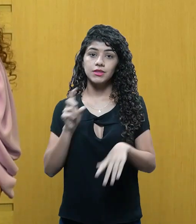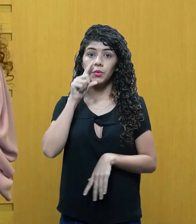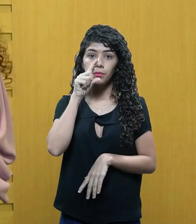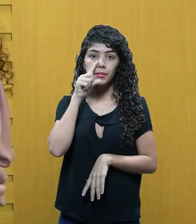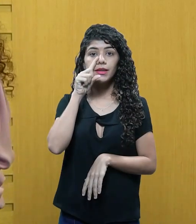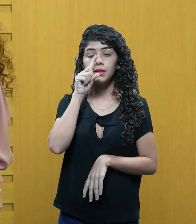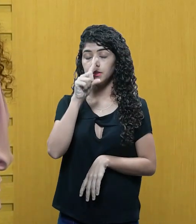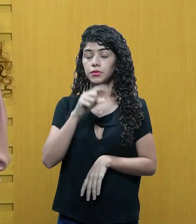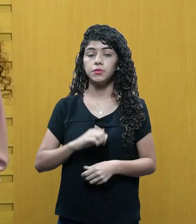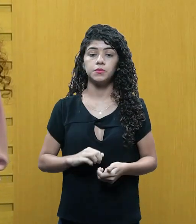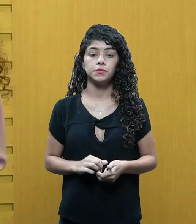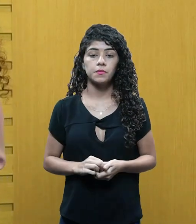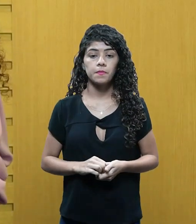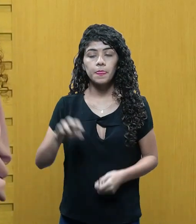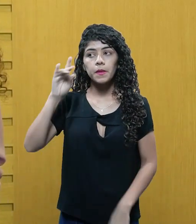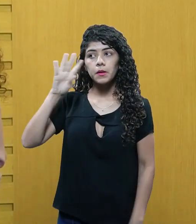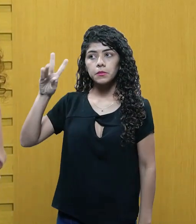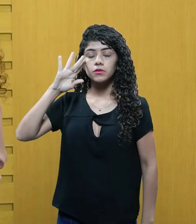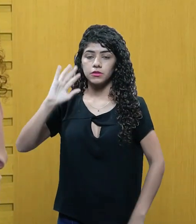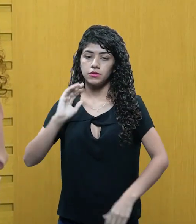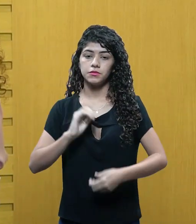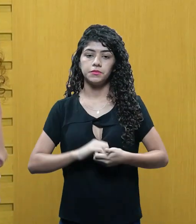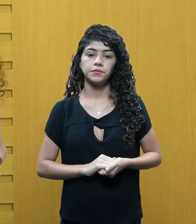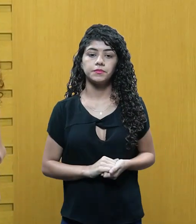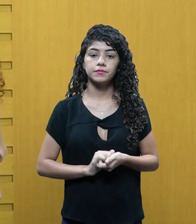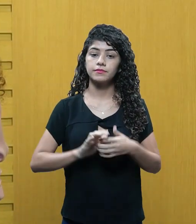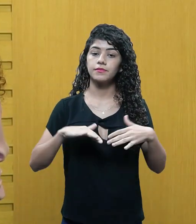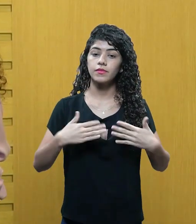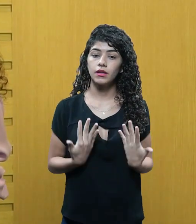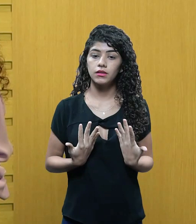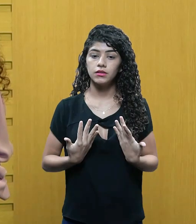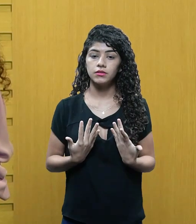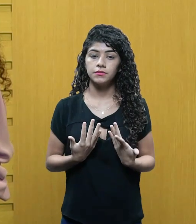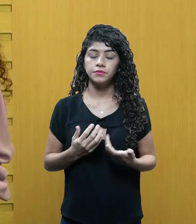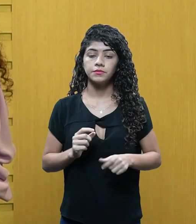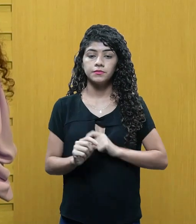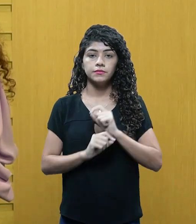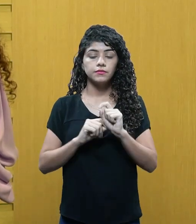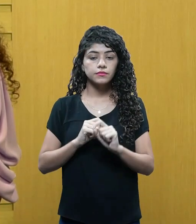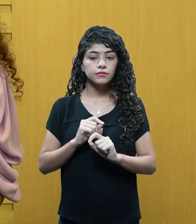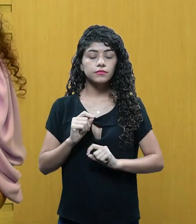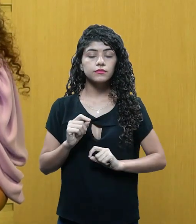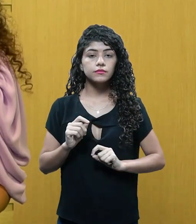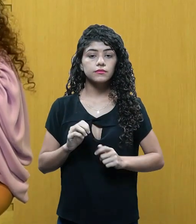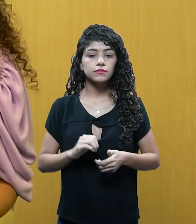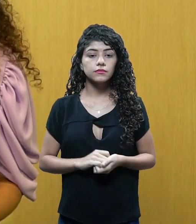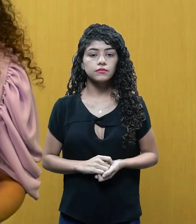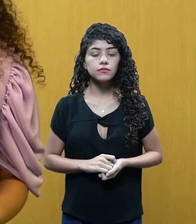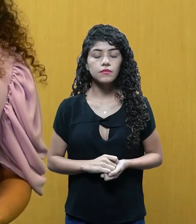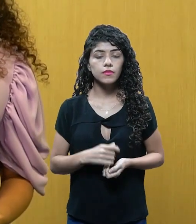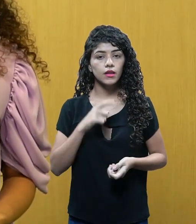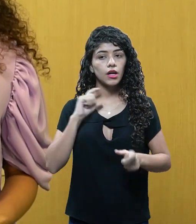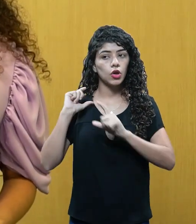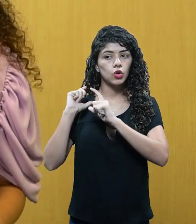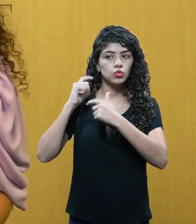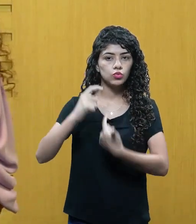é um risco, pensando nas dinâmicas de produção. Então, quando, pensando